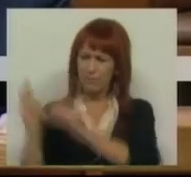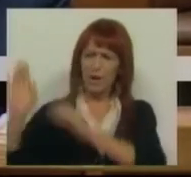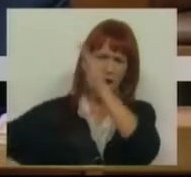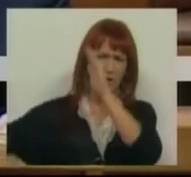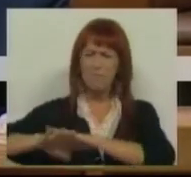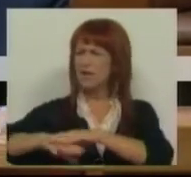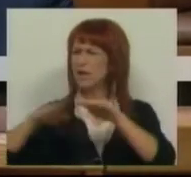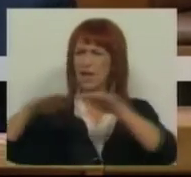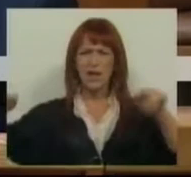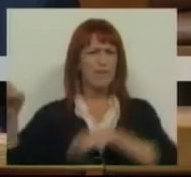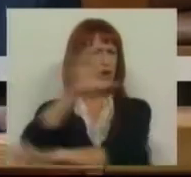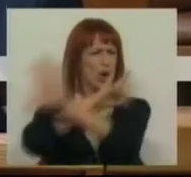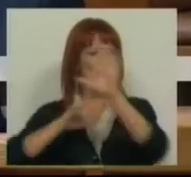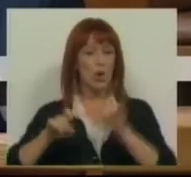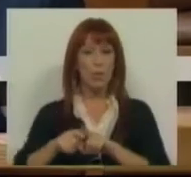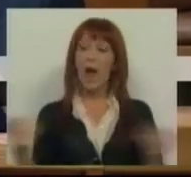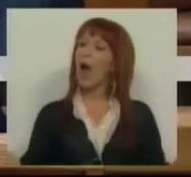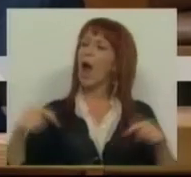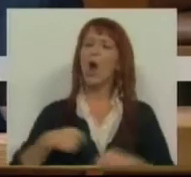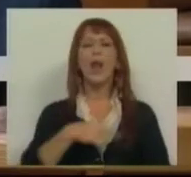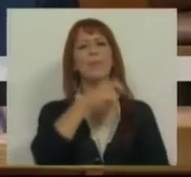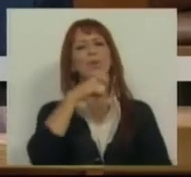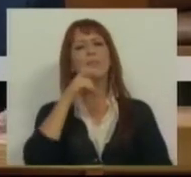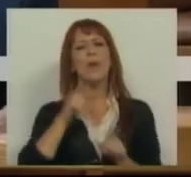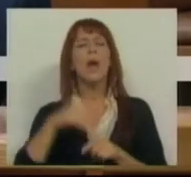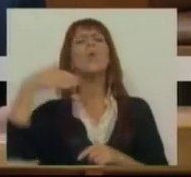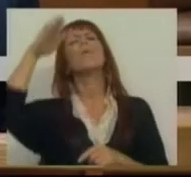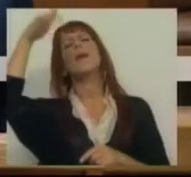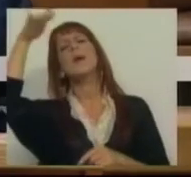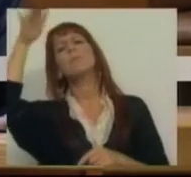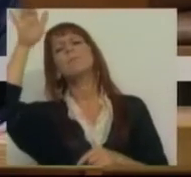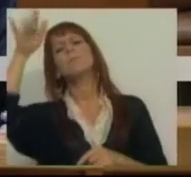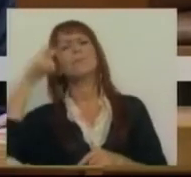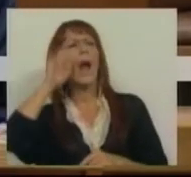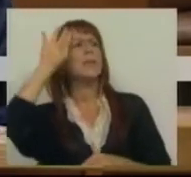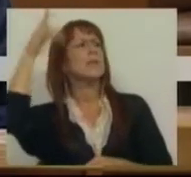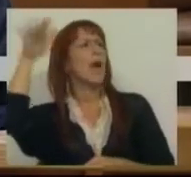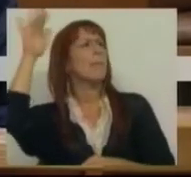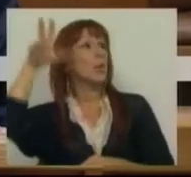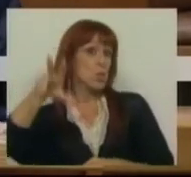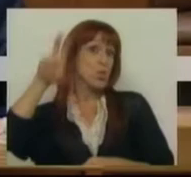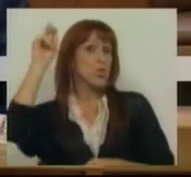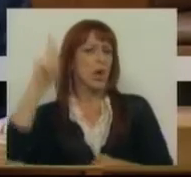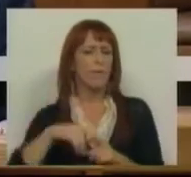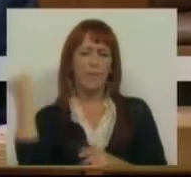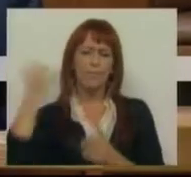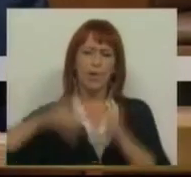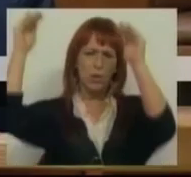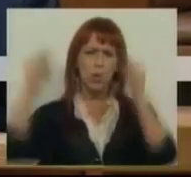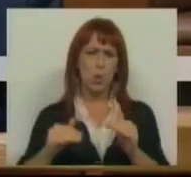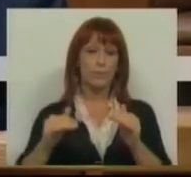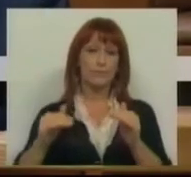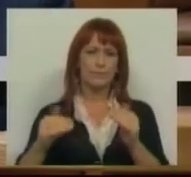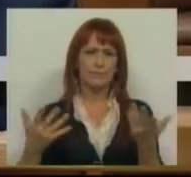mais altos níveis da Europa, vêm agora prometer que um dia qualquer, quem sabe no de são nunca, os impostos hão de